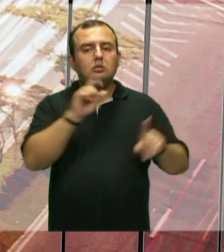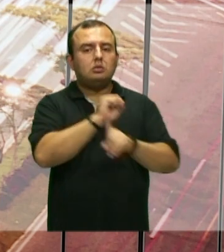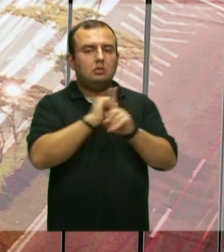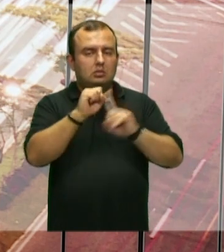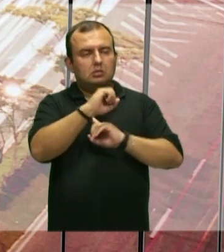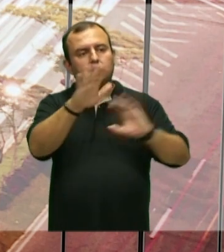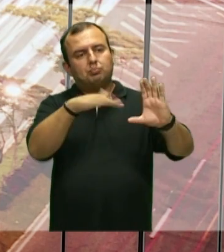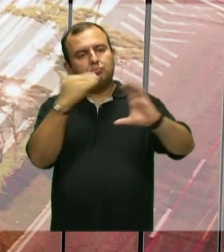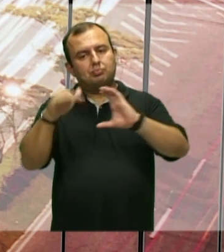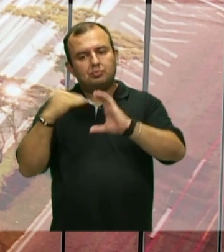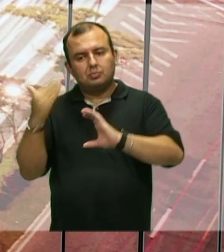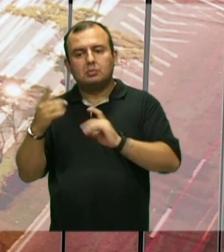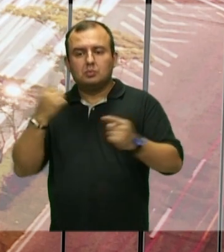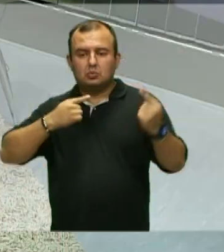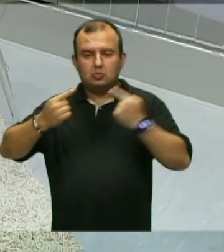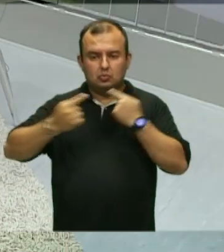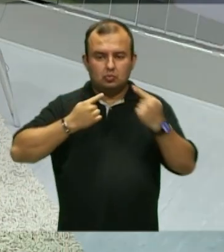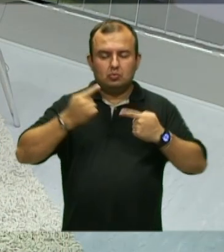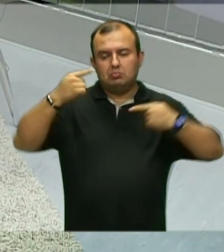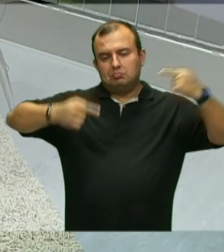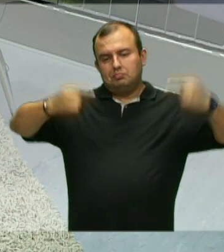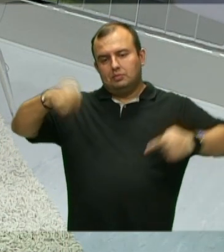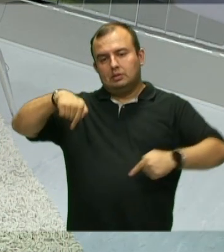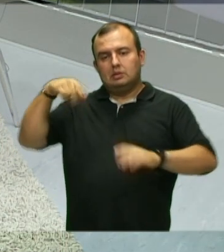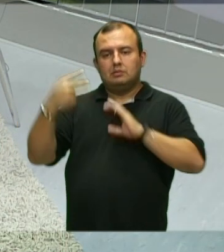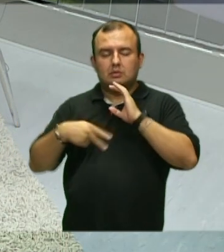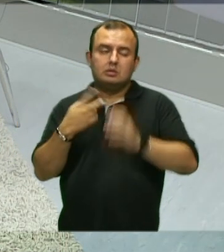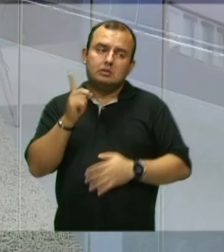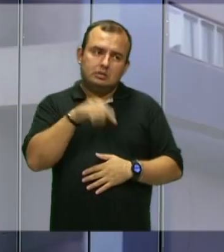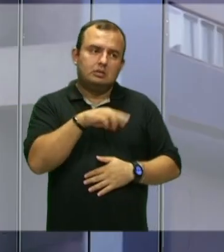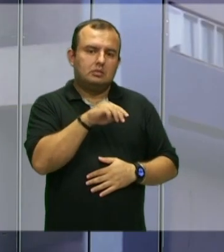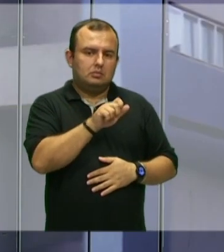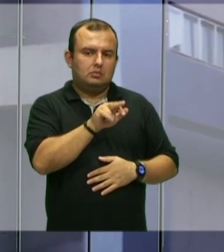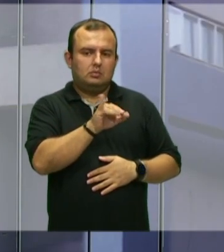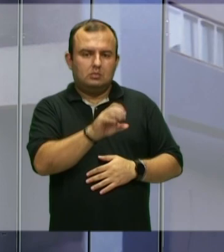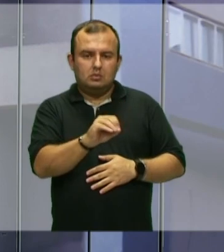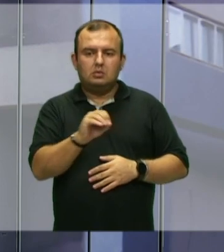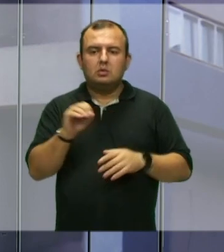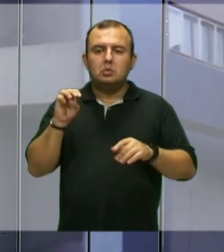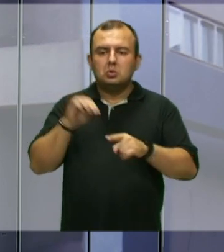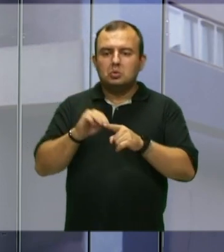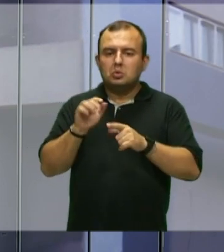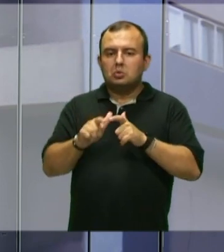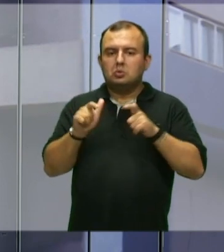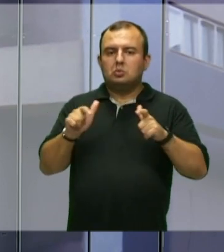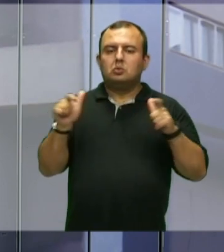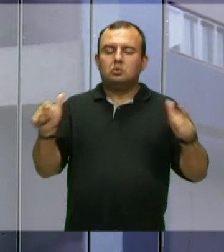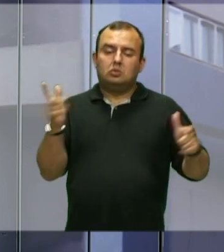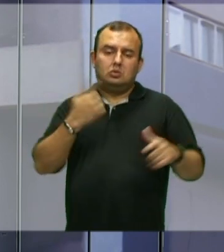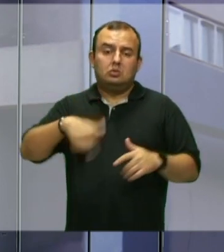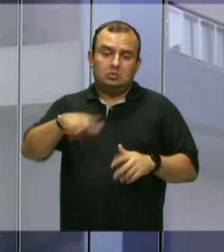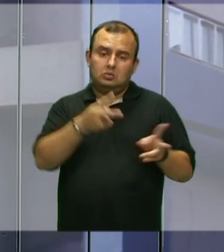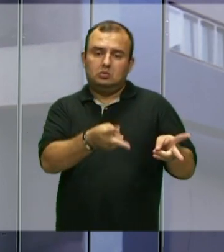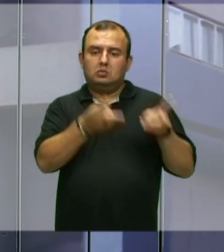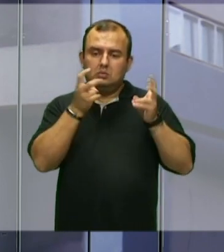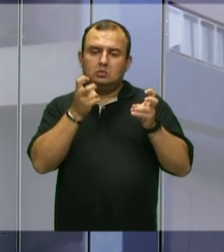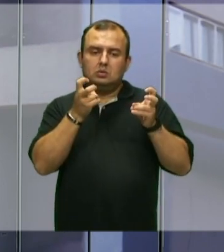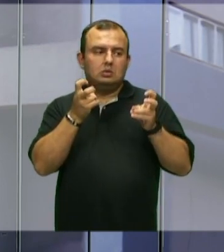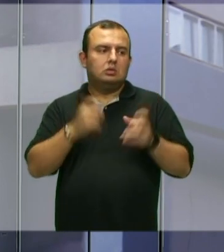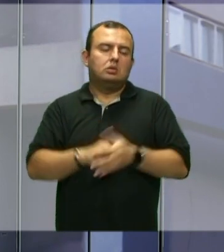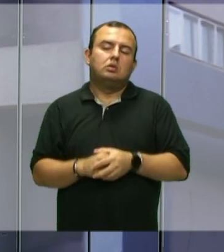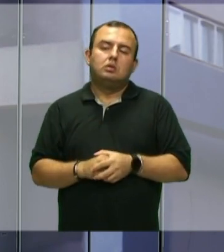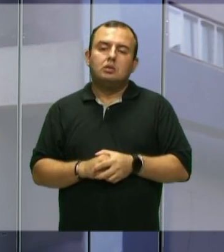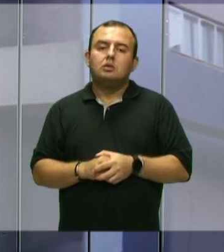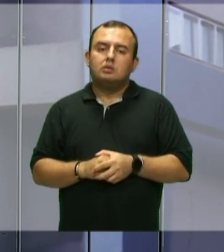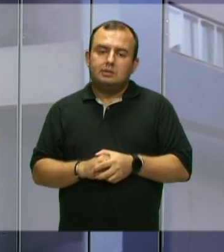vindo para se discutir nessa casa, não é, vereador? Maurício, o nosso município ele cresce, né? A gente nota, isso é notório, né,